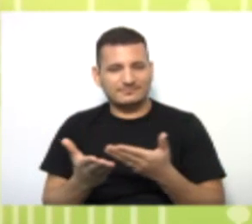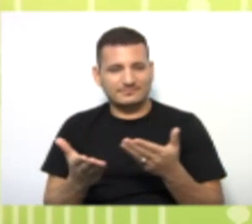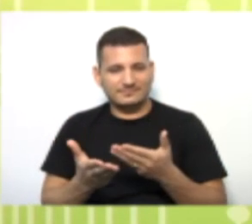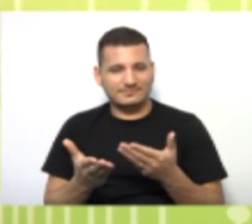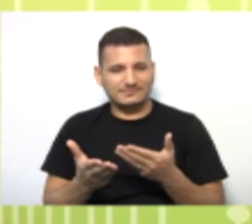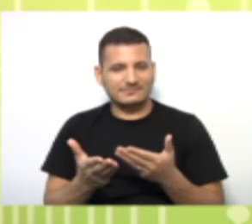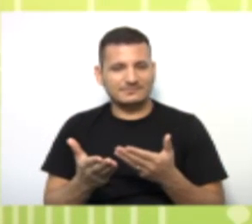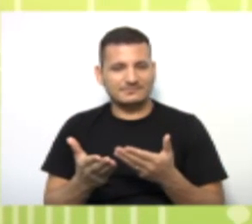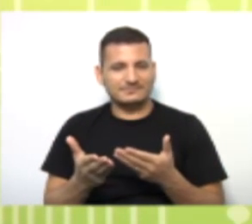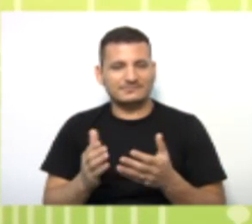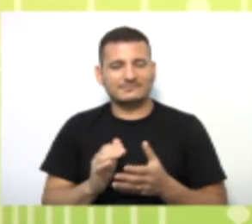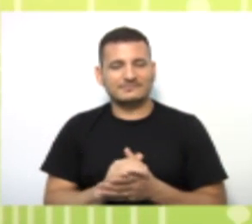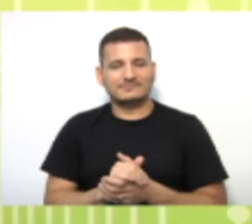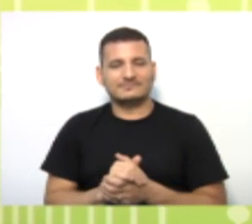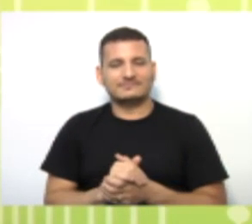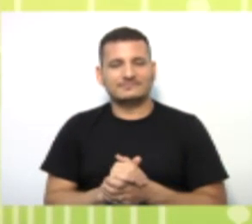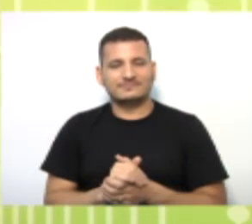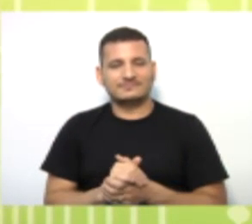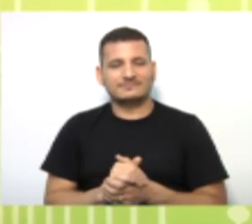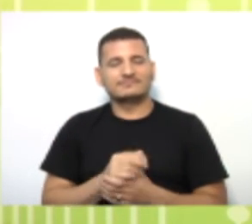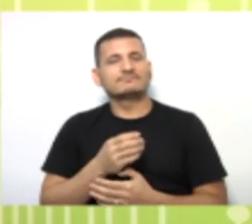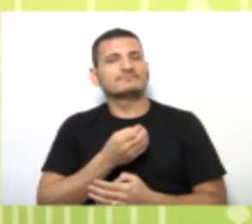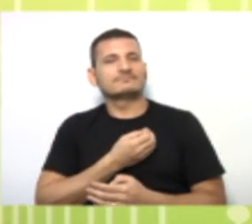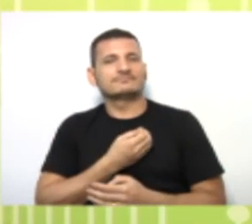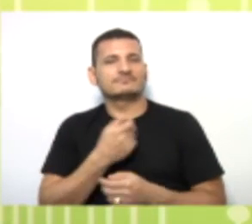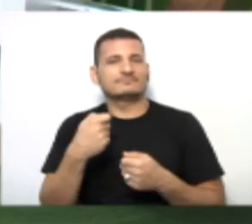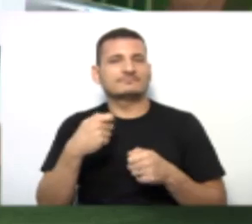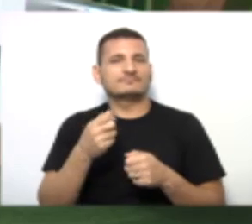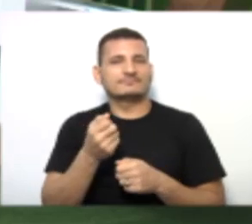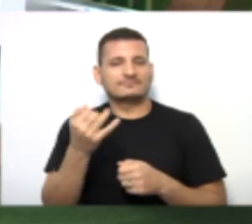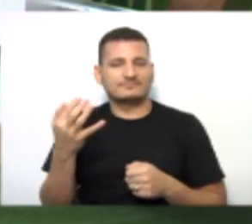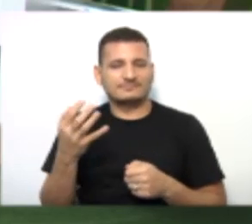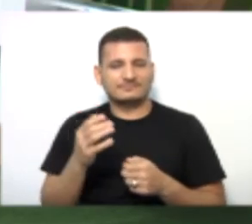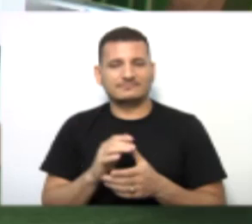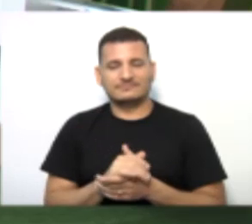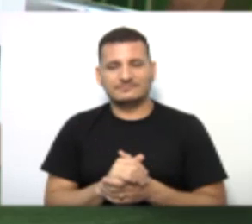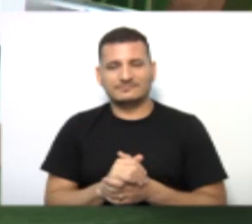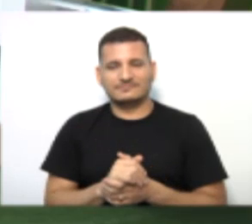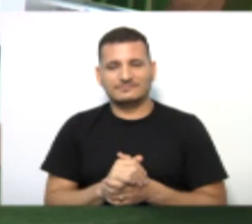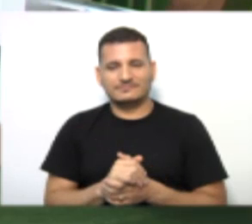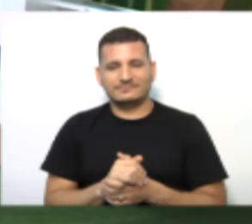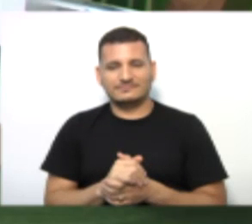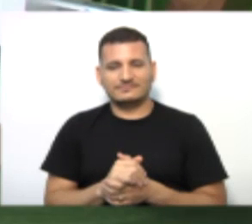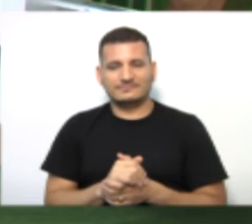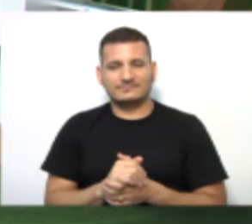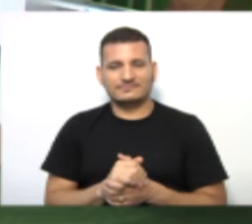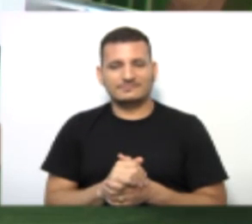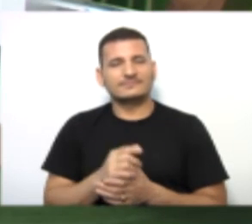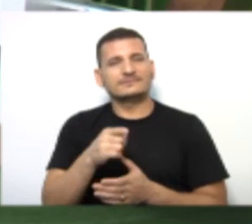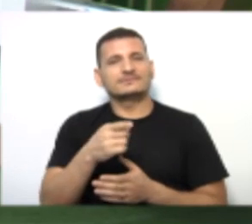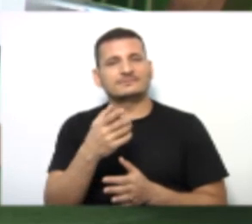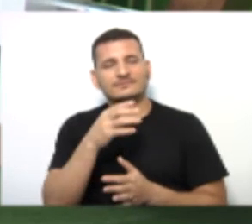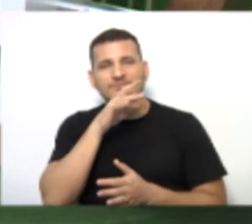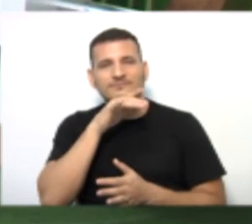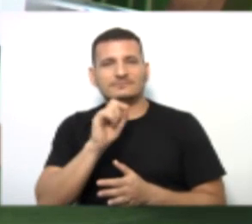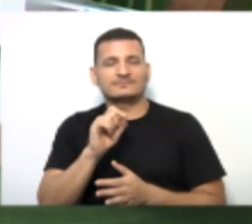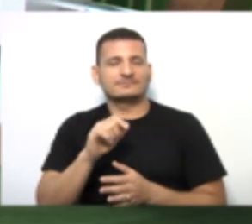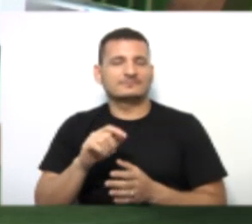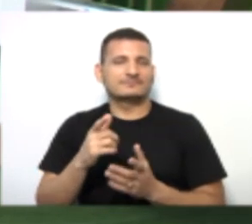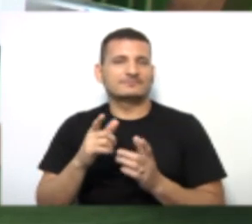lá fazendo com quanto precisa tirar para poder passar em tal disciplina. Esse é o lado ruim eu também vejo da dessa